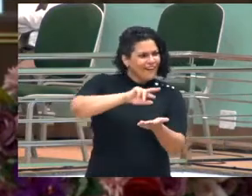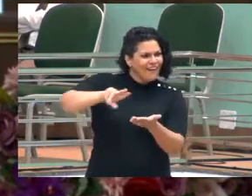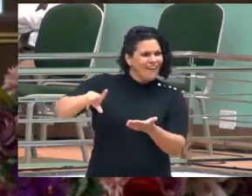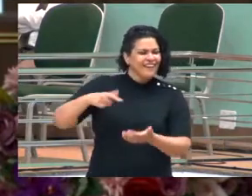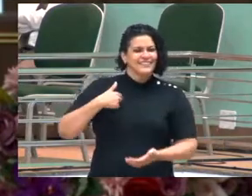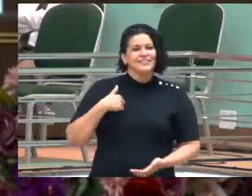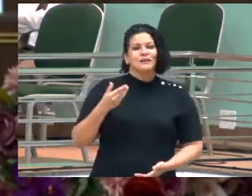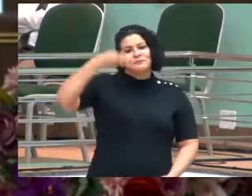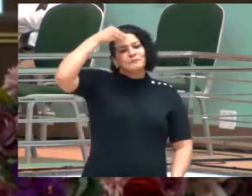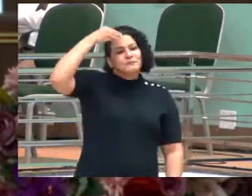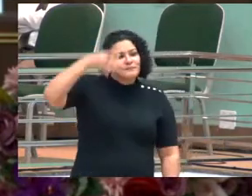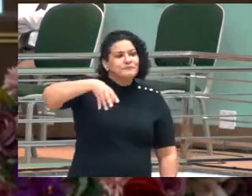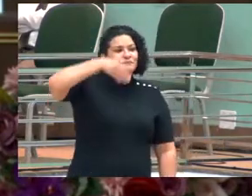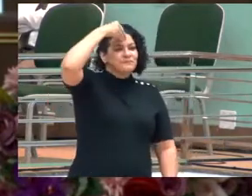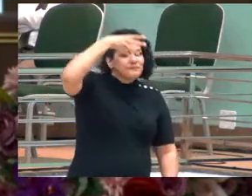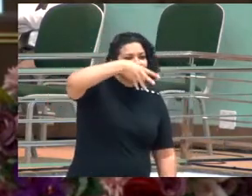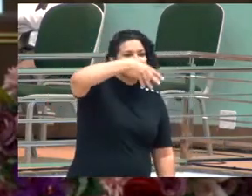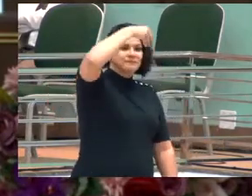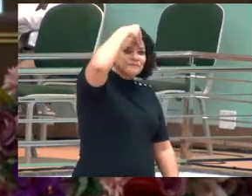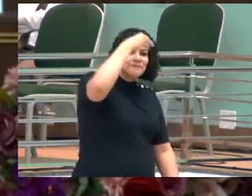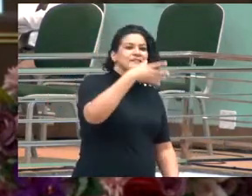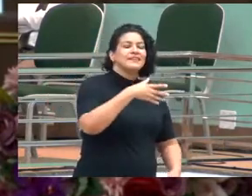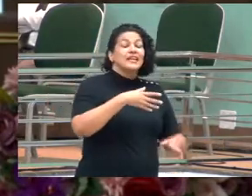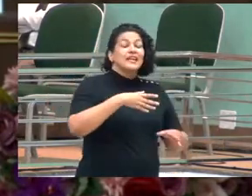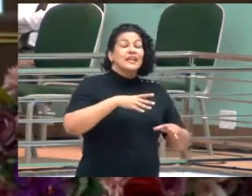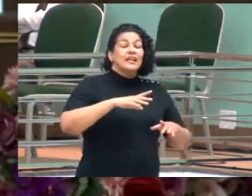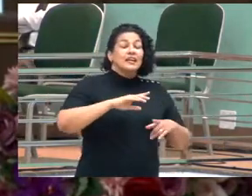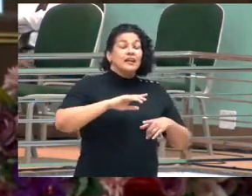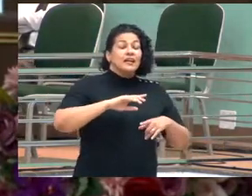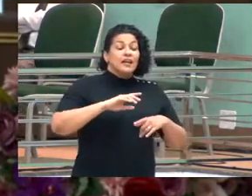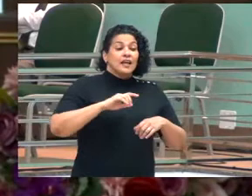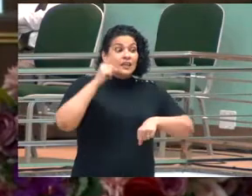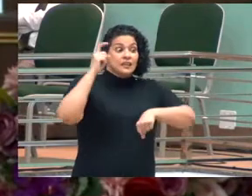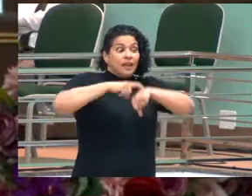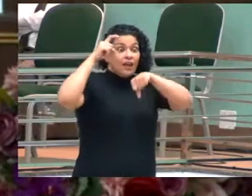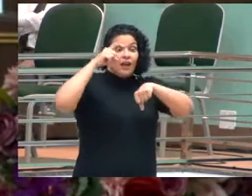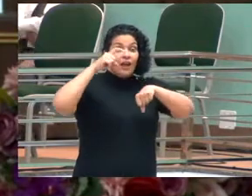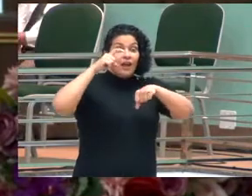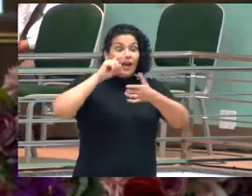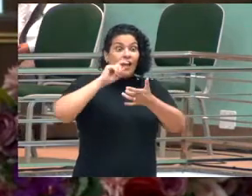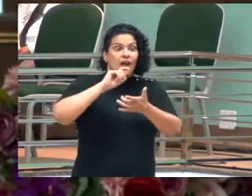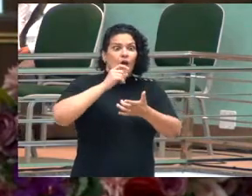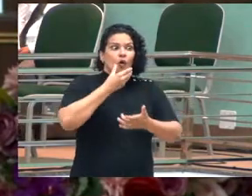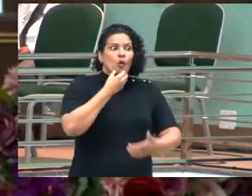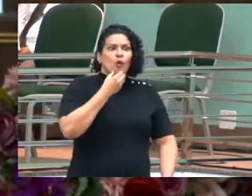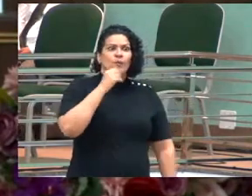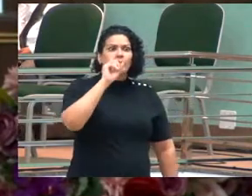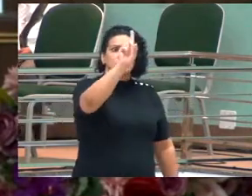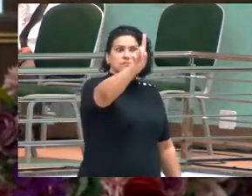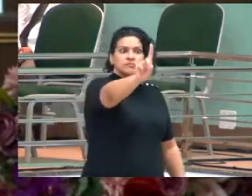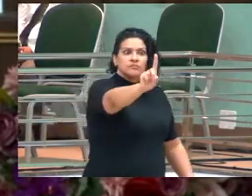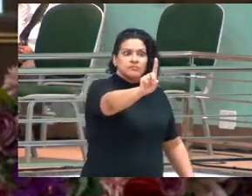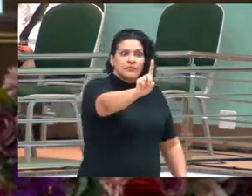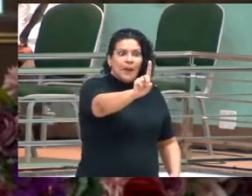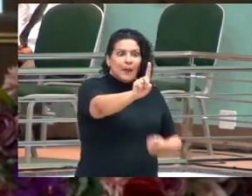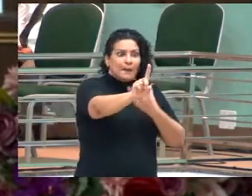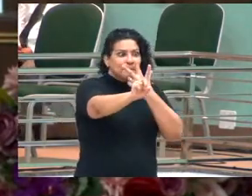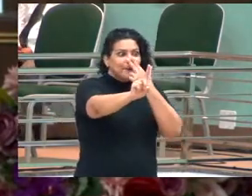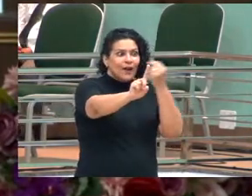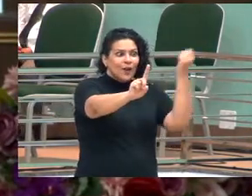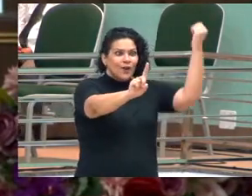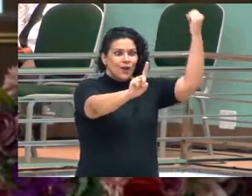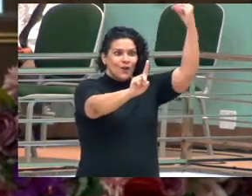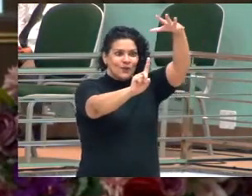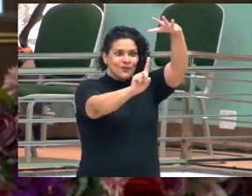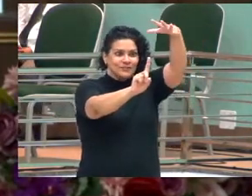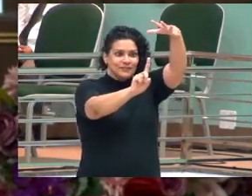todos pudessem ouvir. Eu disse em voz muito alta: eis o Cordeiro de Deus que